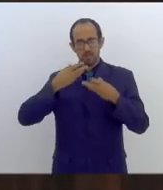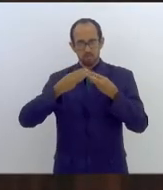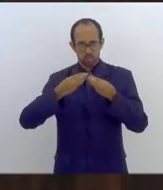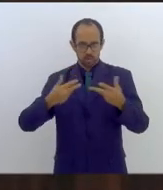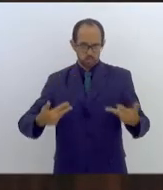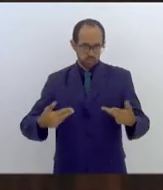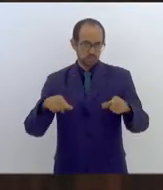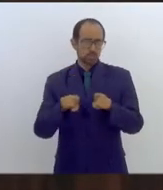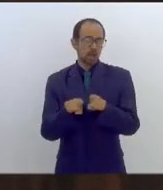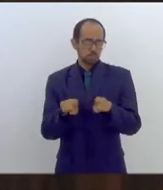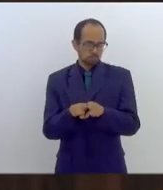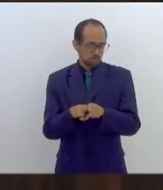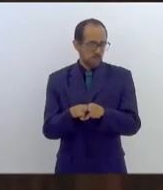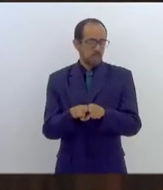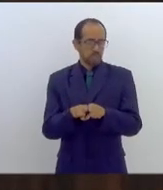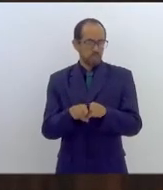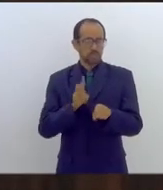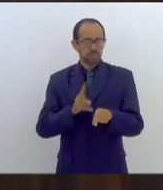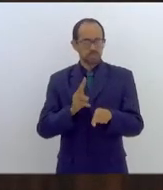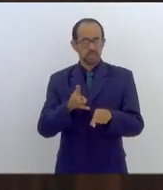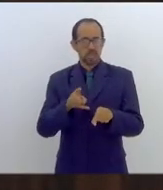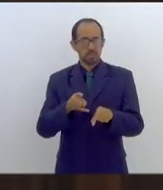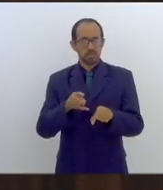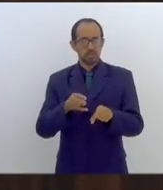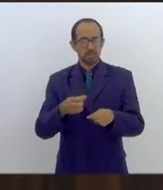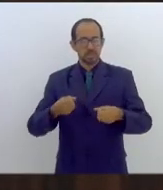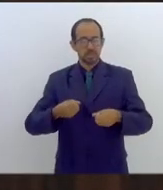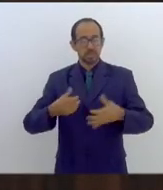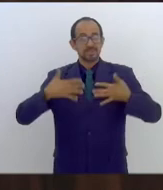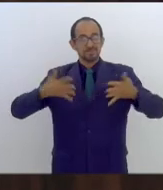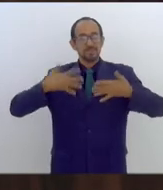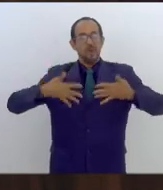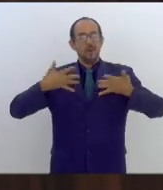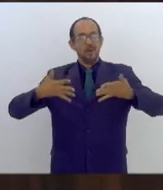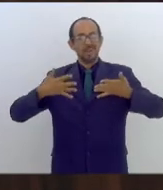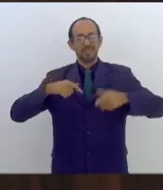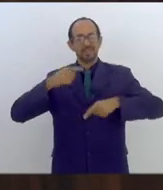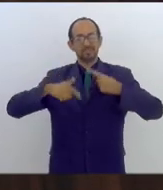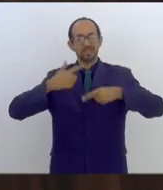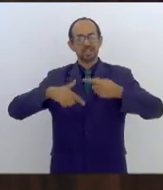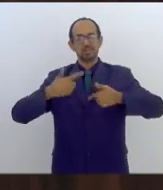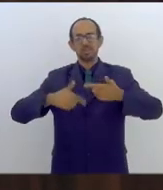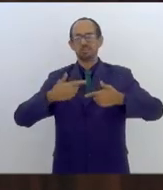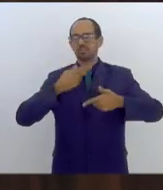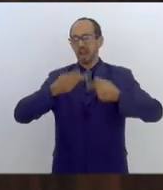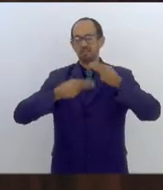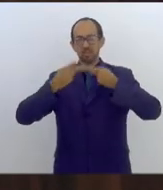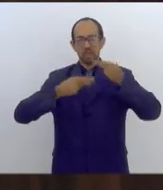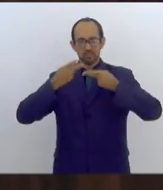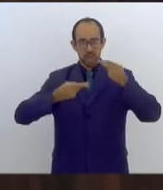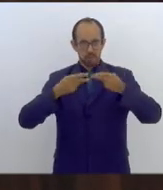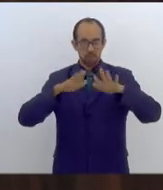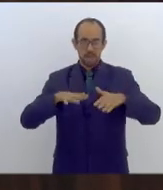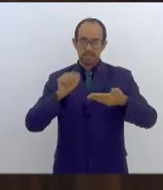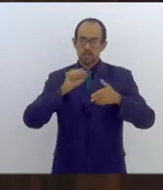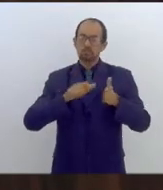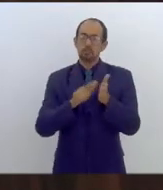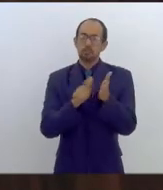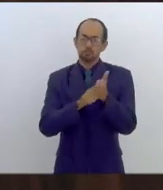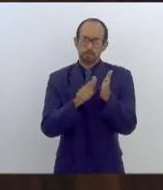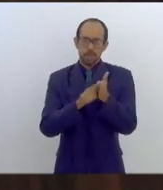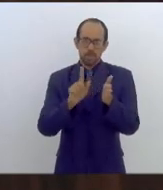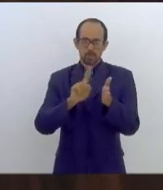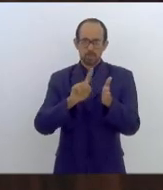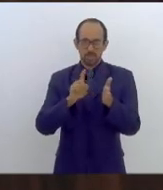do Ricardo a gente sempre se empolga e vai e vai falando né mas o o lembrete aqui não me deixa não me deixa